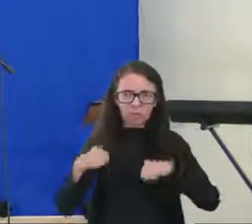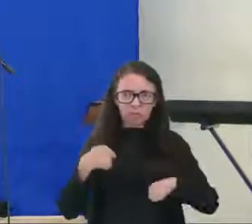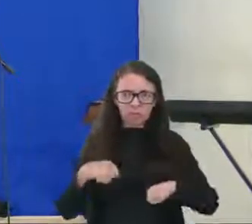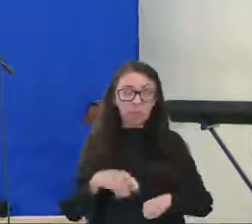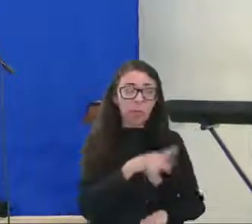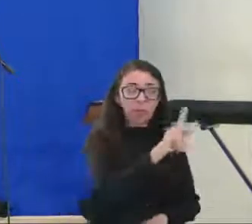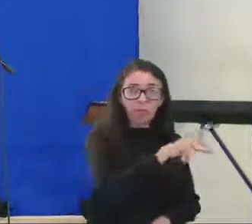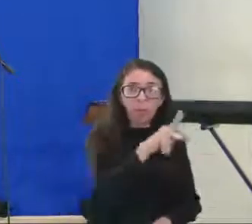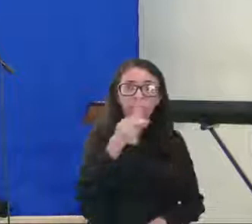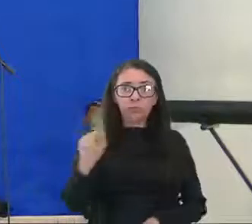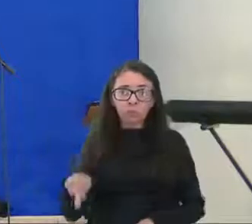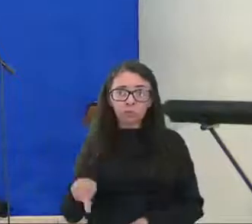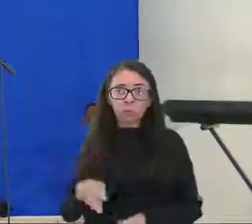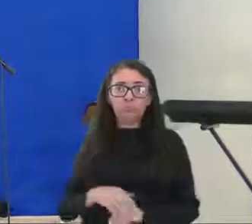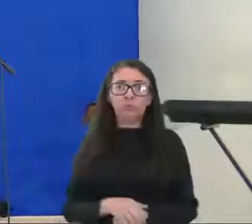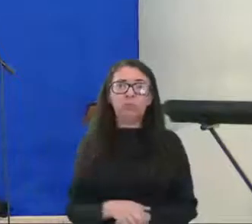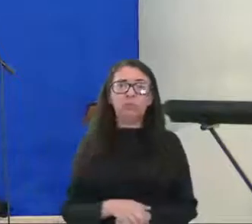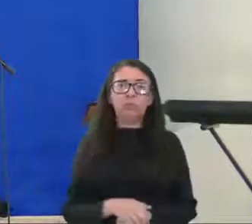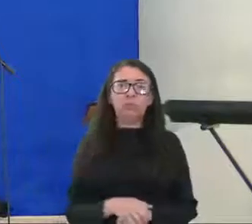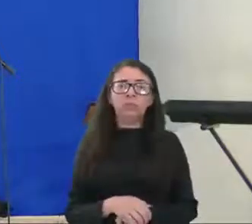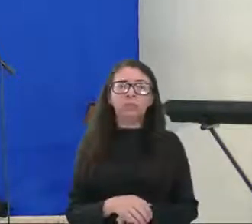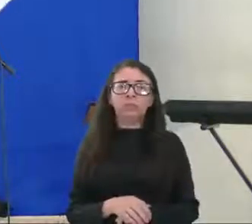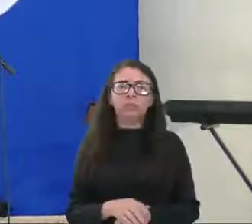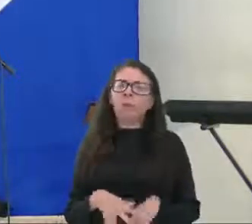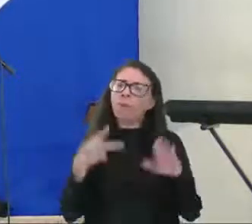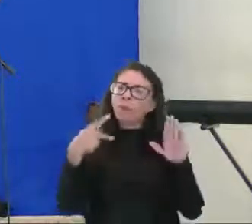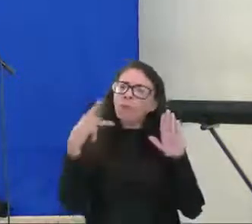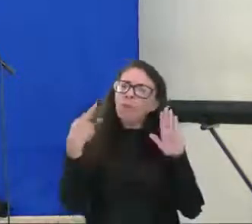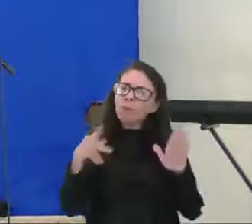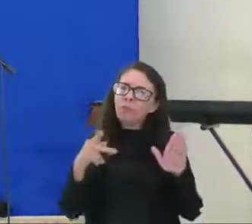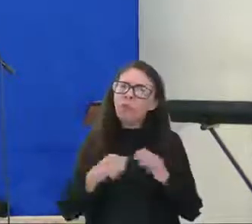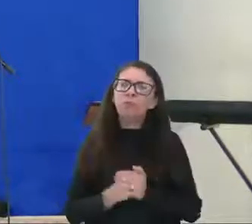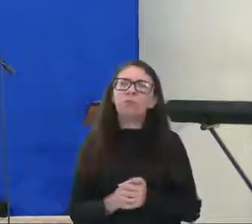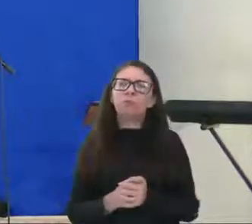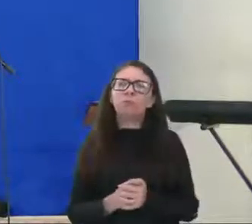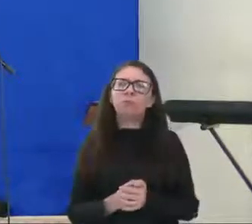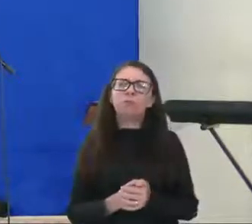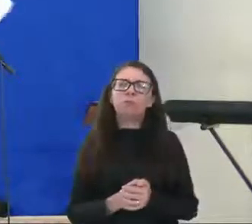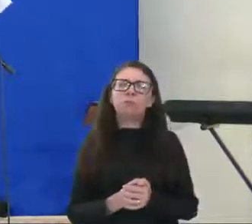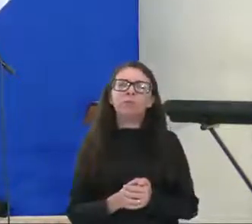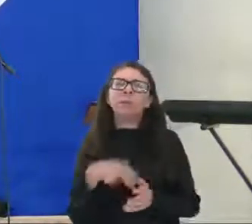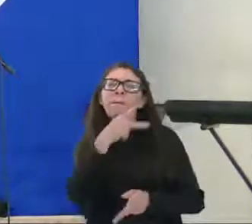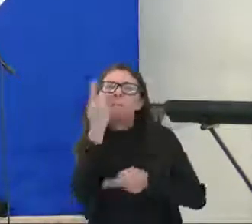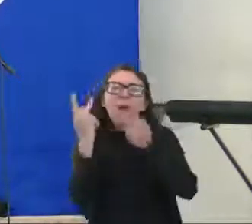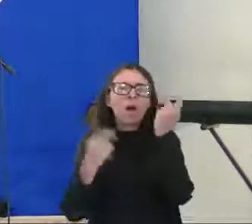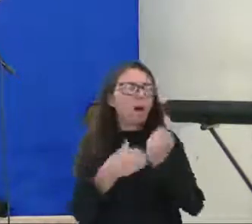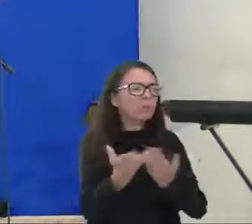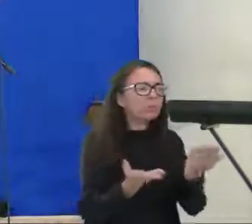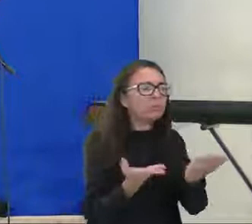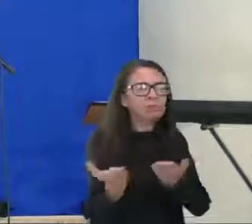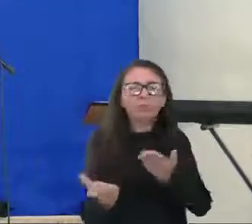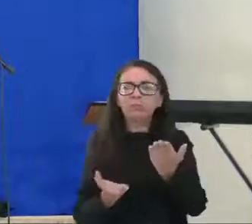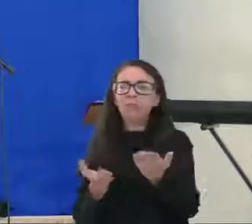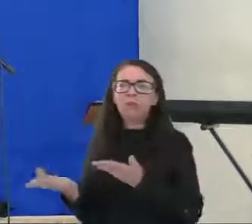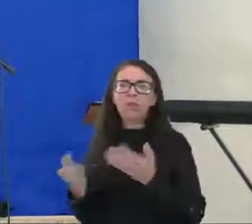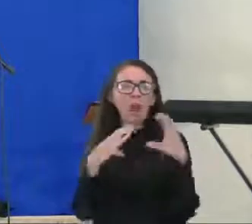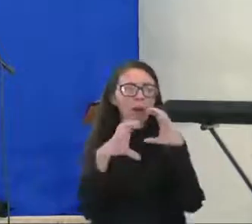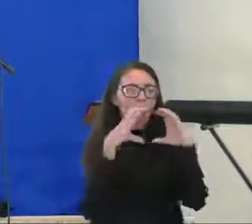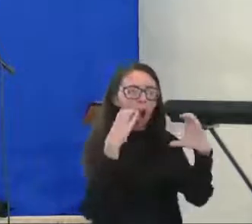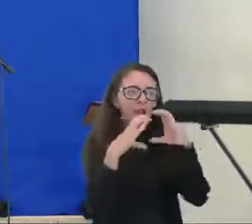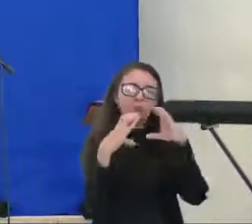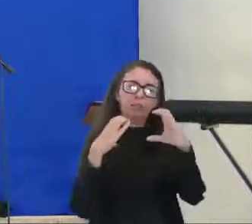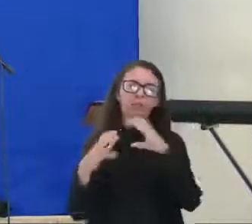todos profetas, são todos mestres, ou todos ou operadores de milagres? 30. Tem todos